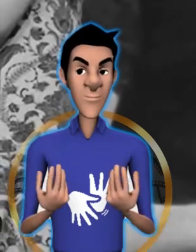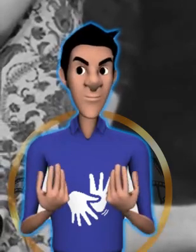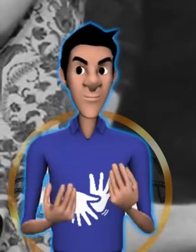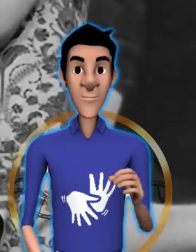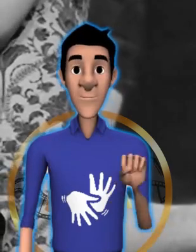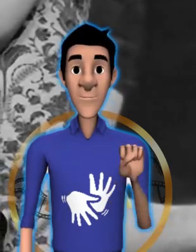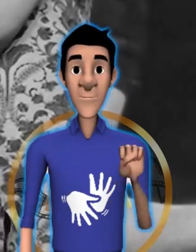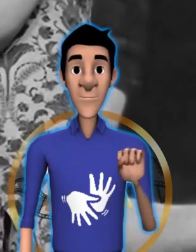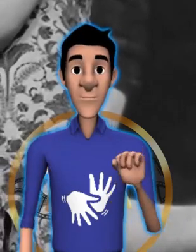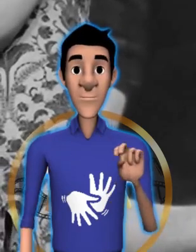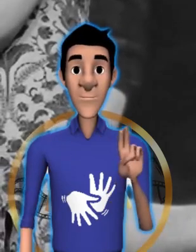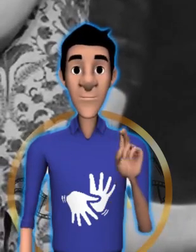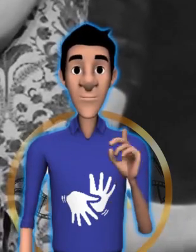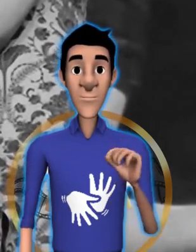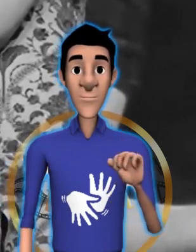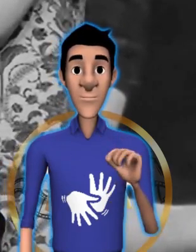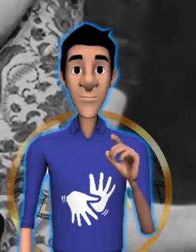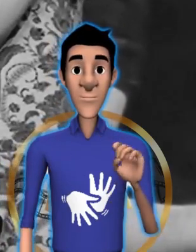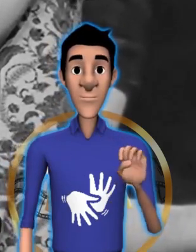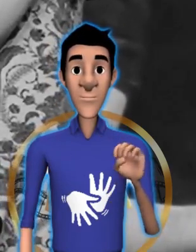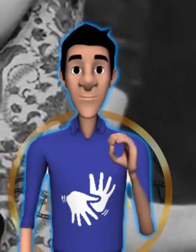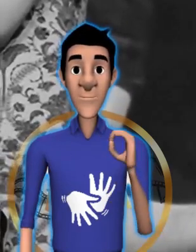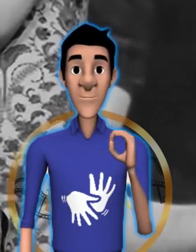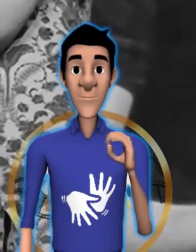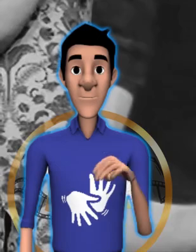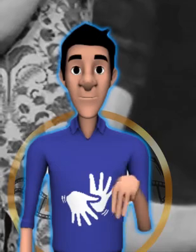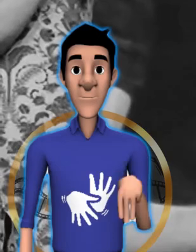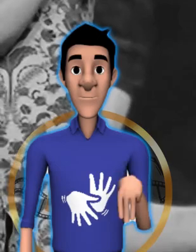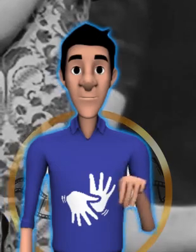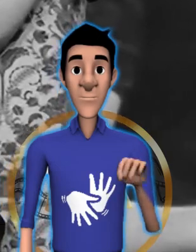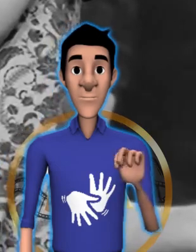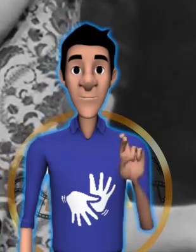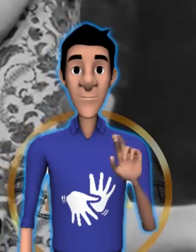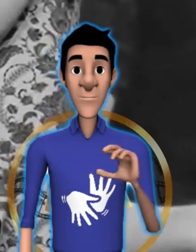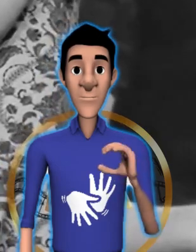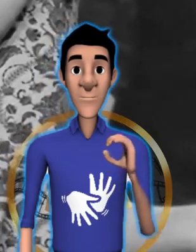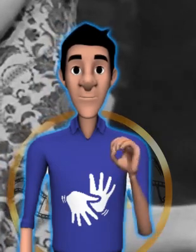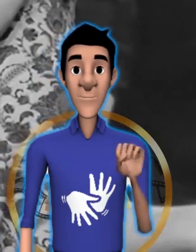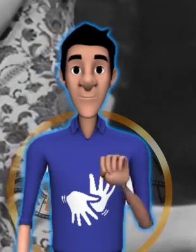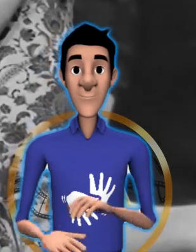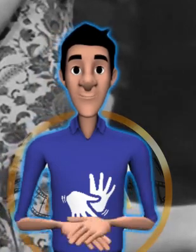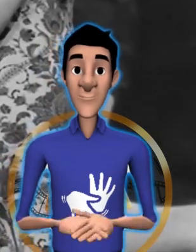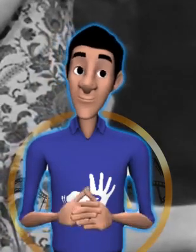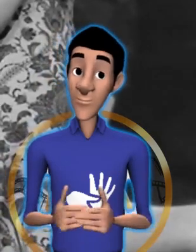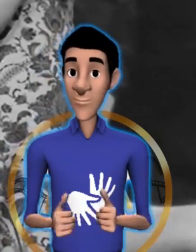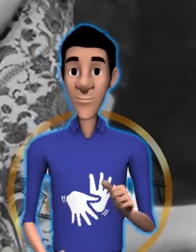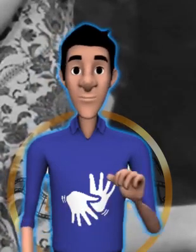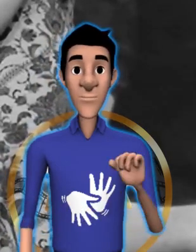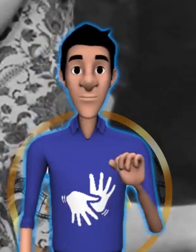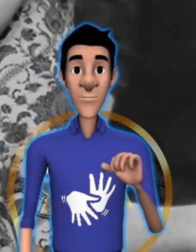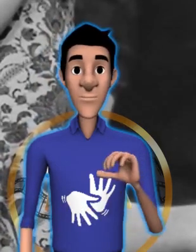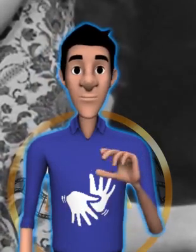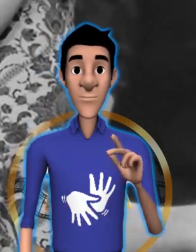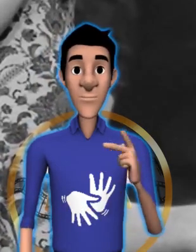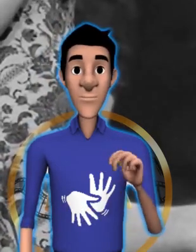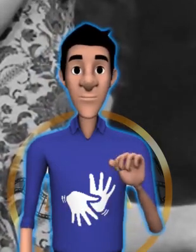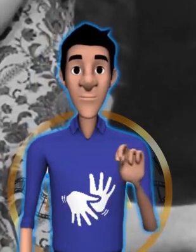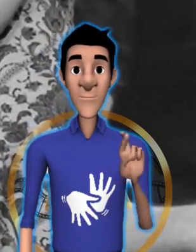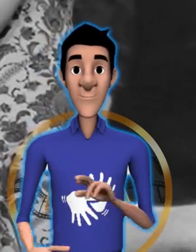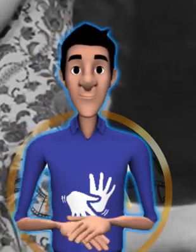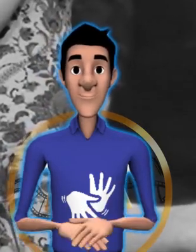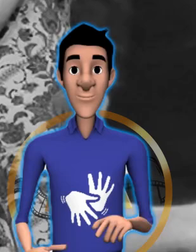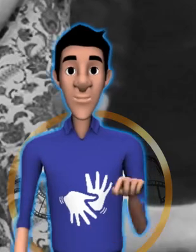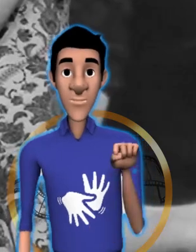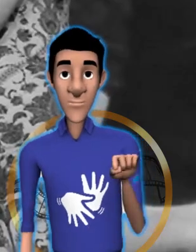o seu coração, você vai trazer riqueza para esse tempo. São duas coisas diferentes. Um garoto anteontem me mostra um livro. Eu já